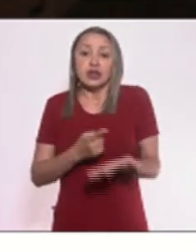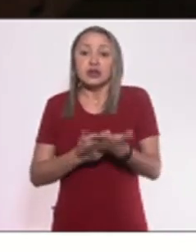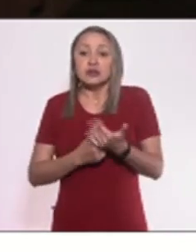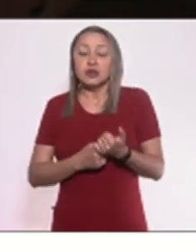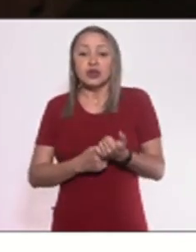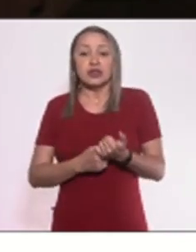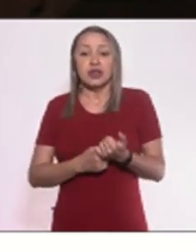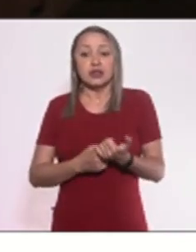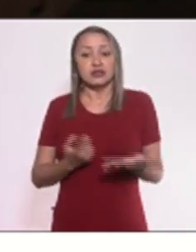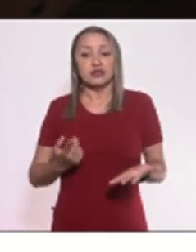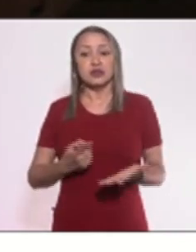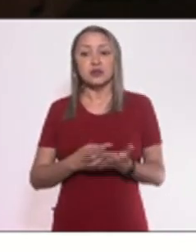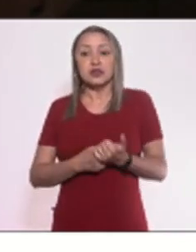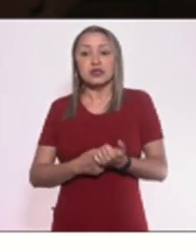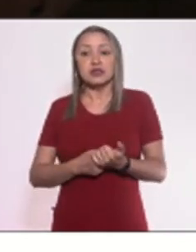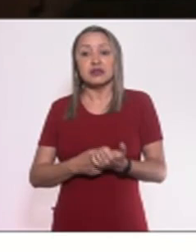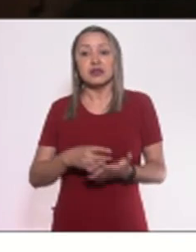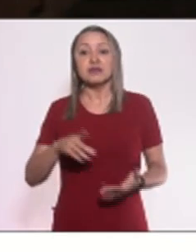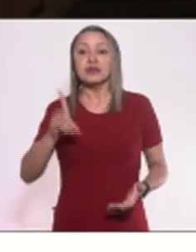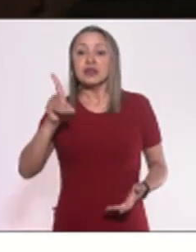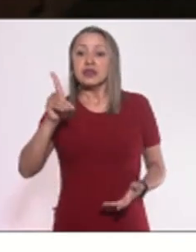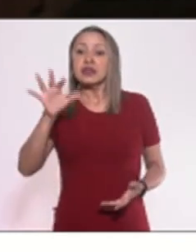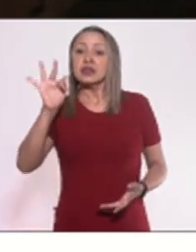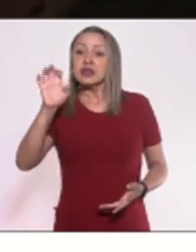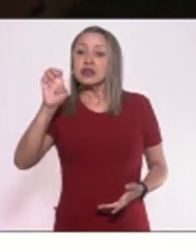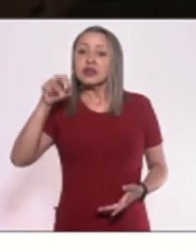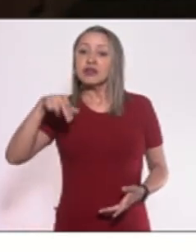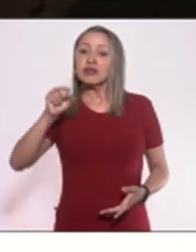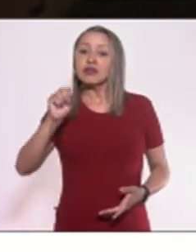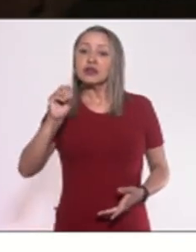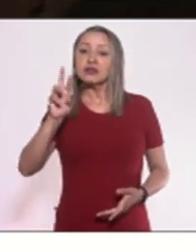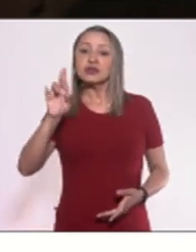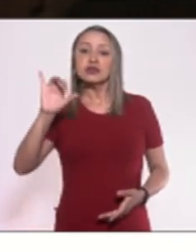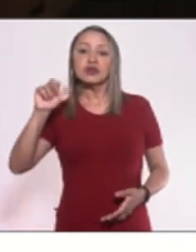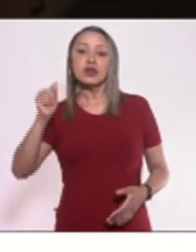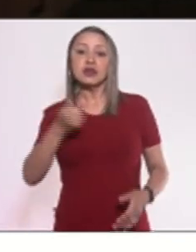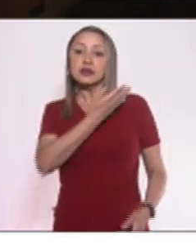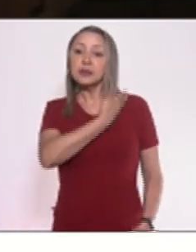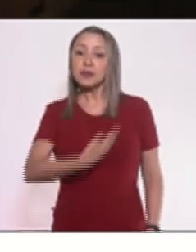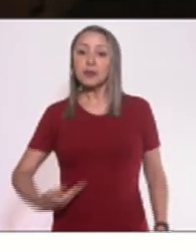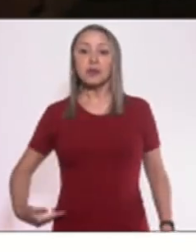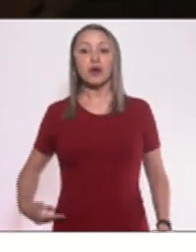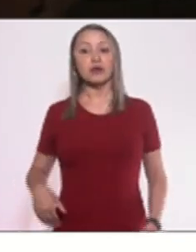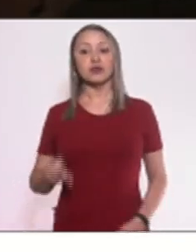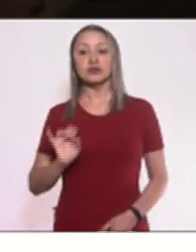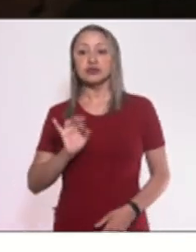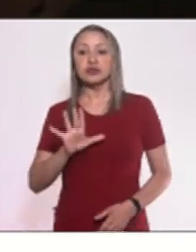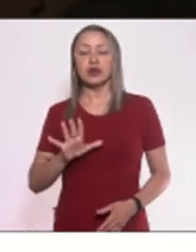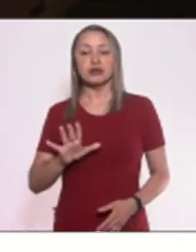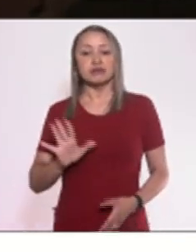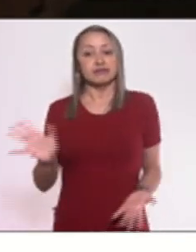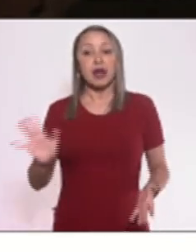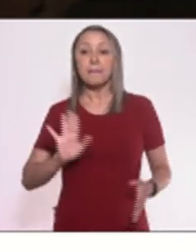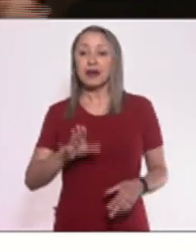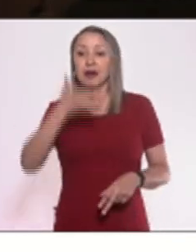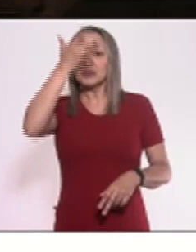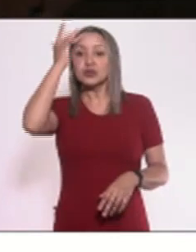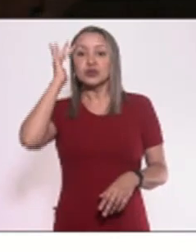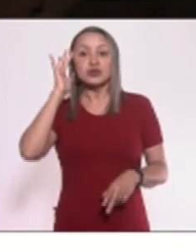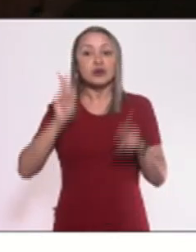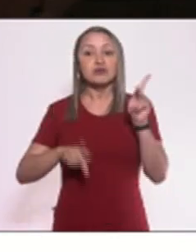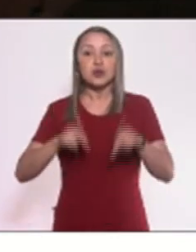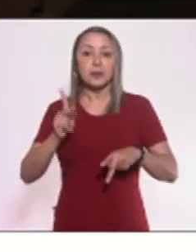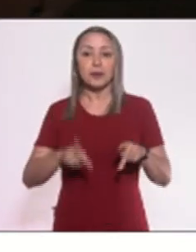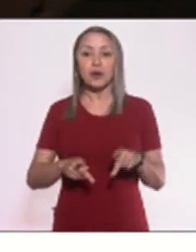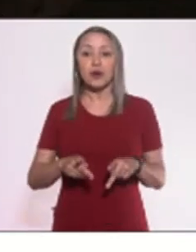Pública. E, em geral, ele já até está preso. A